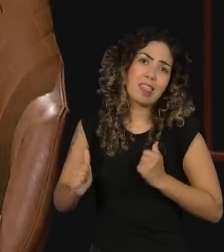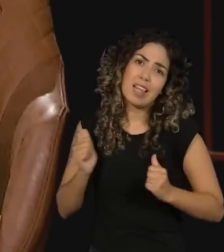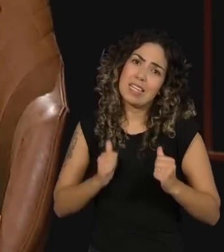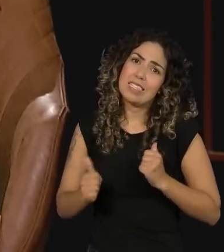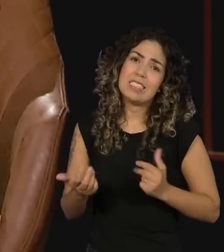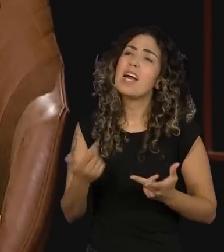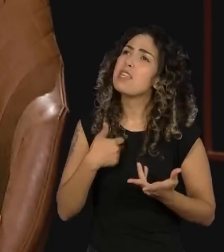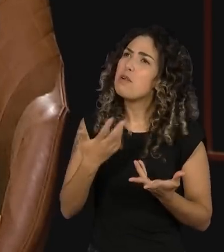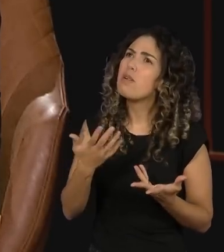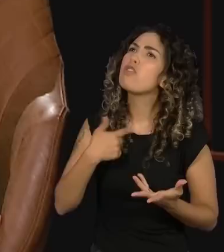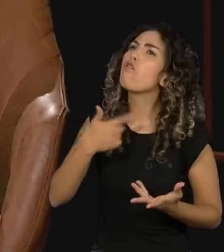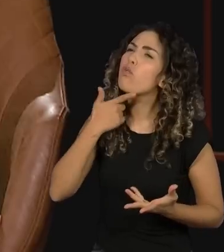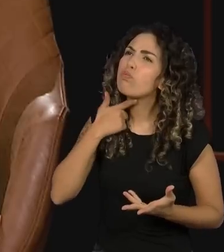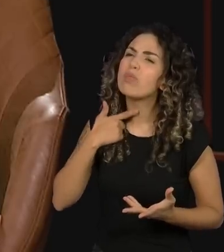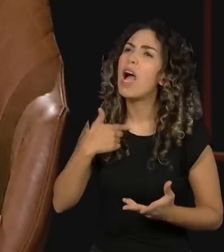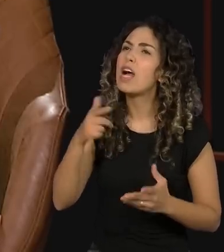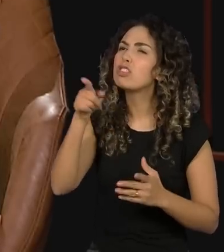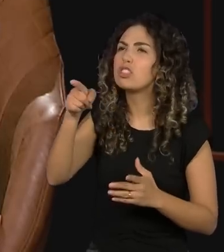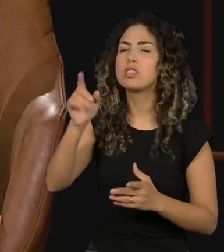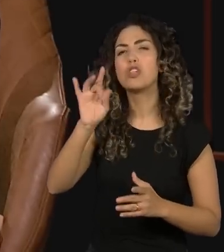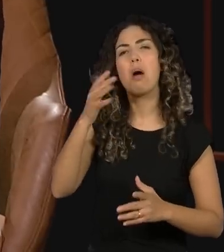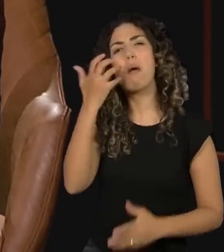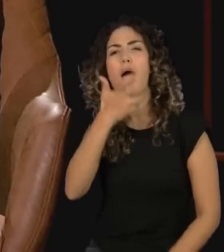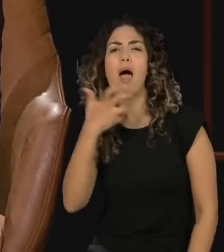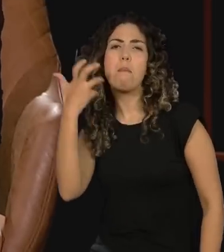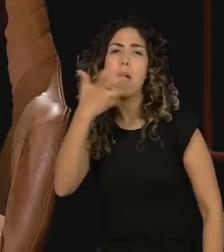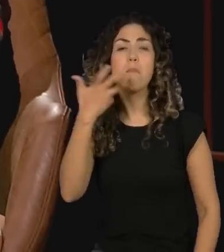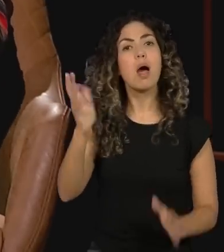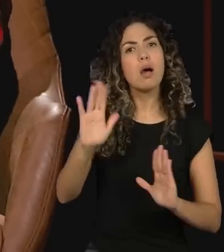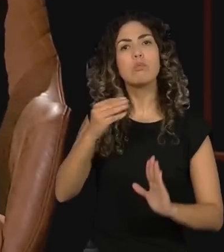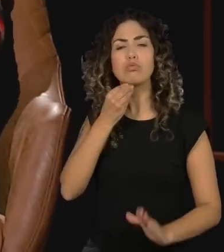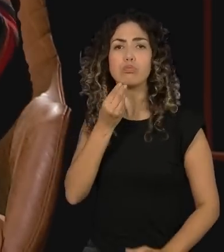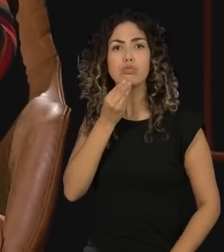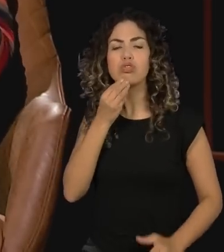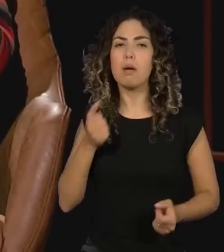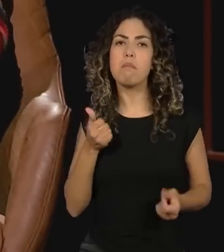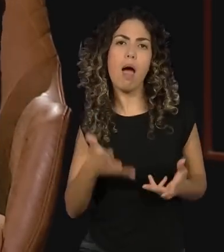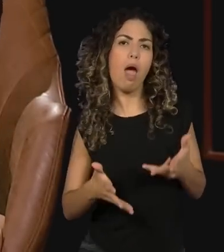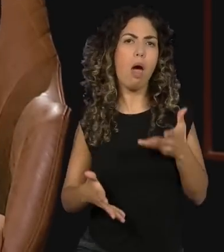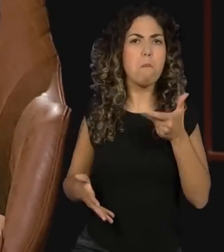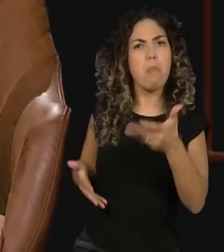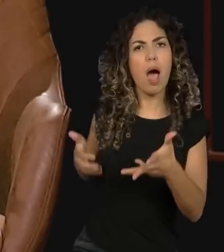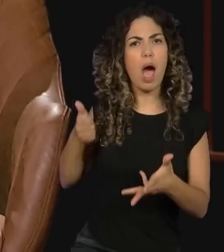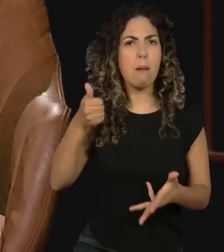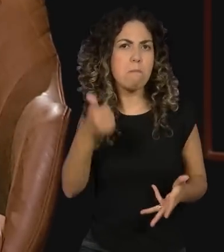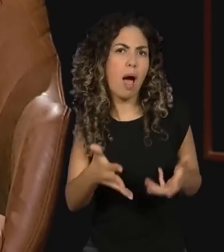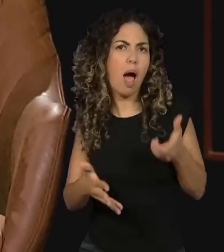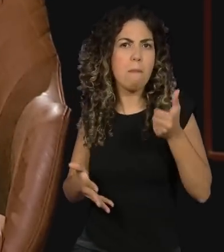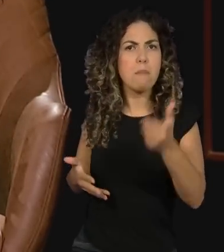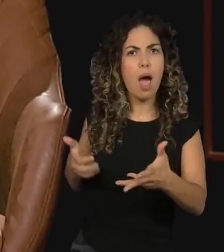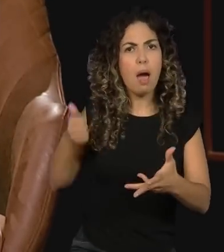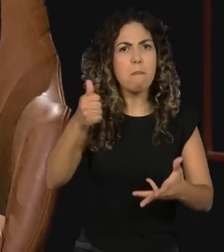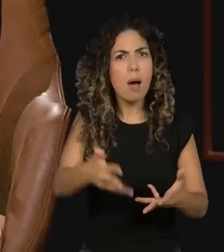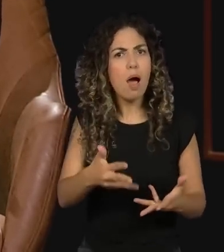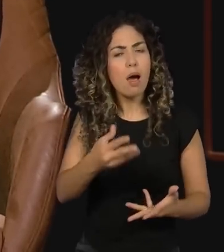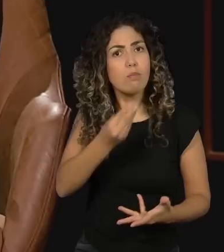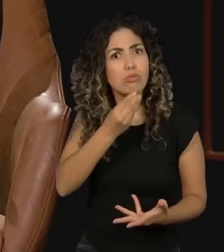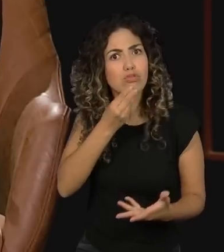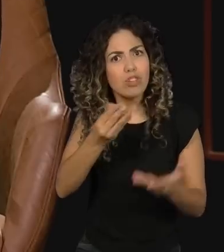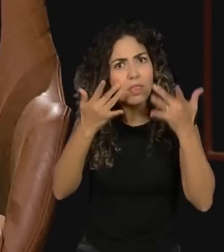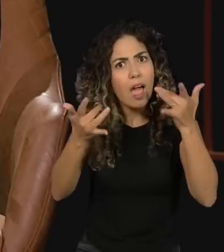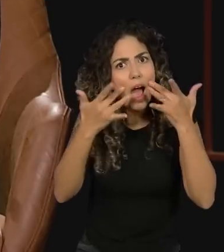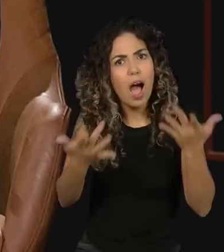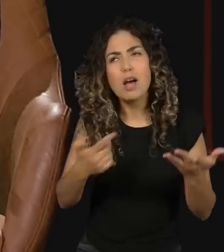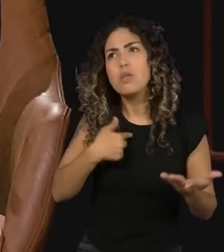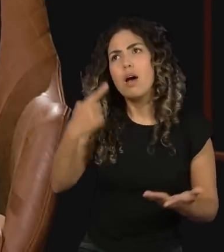de falar. Então, eu faria uma costura das suas letras junto com um texto meu, refletindo sobre essa necessidade